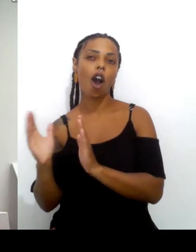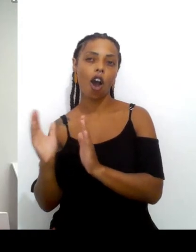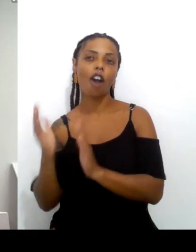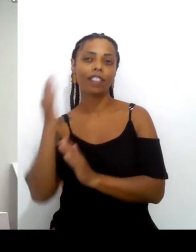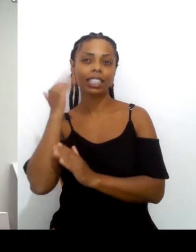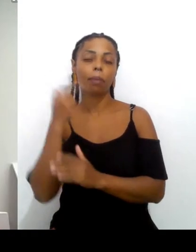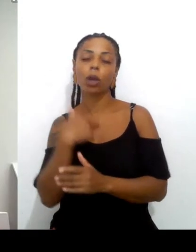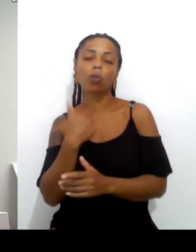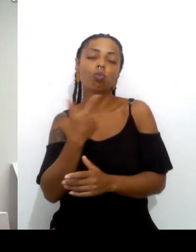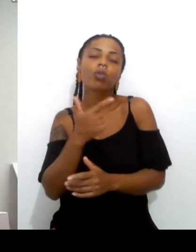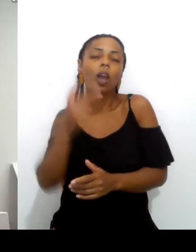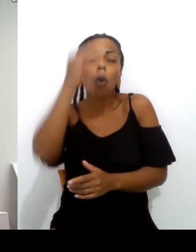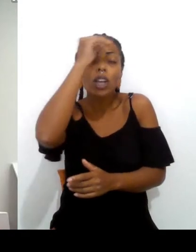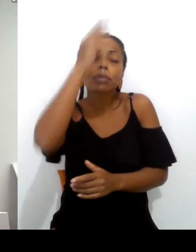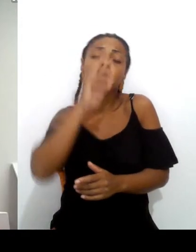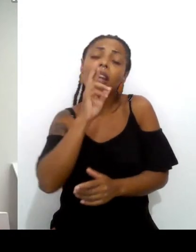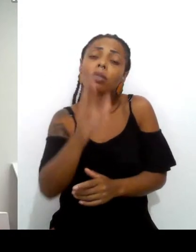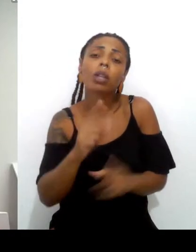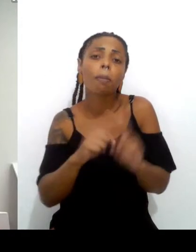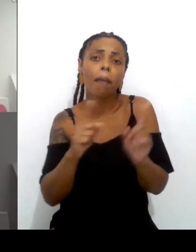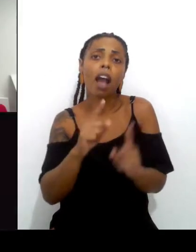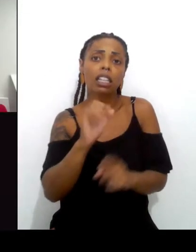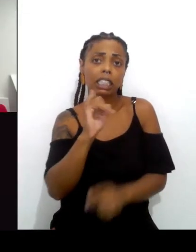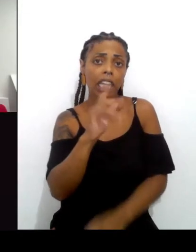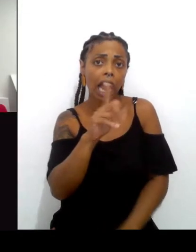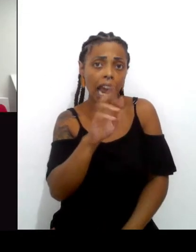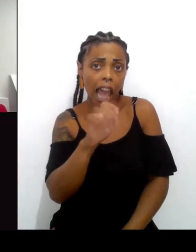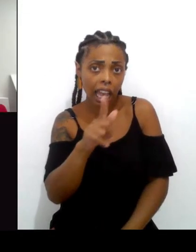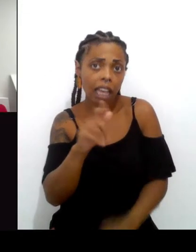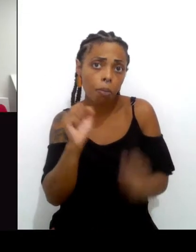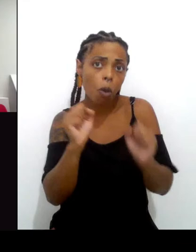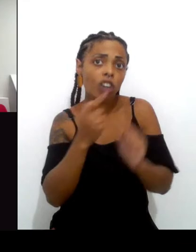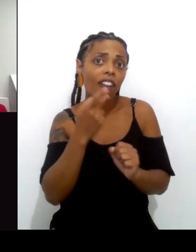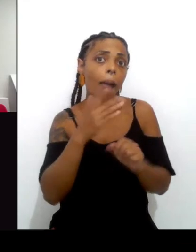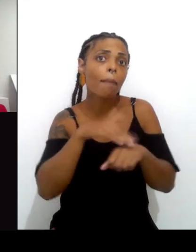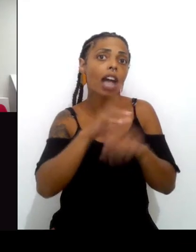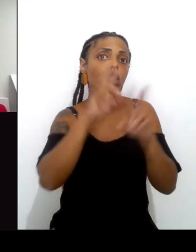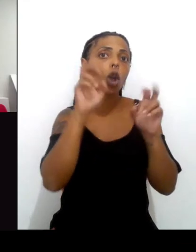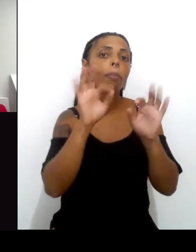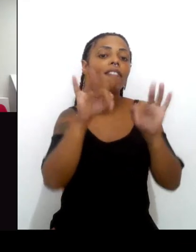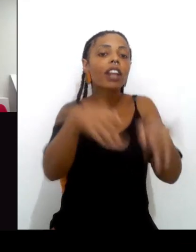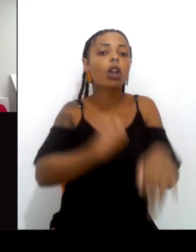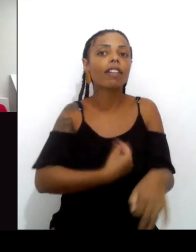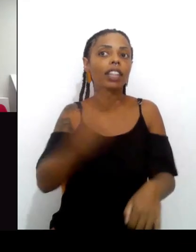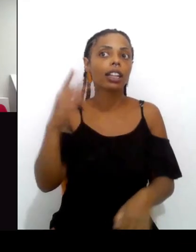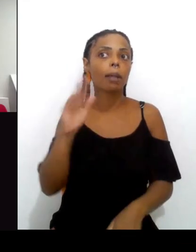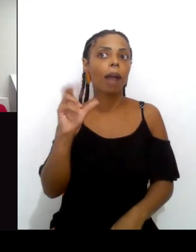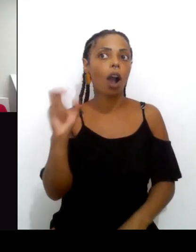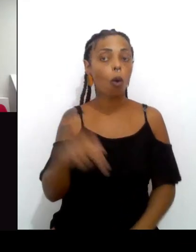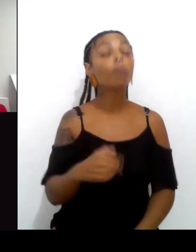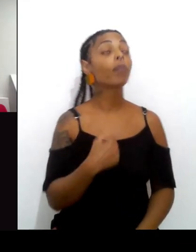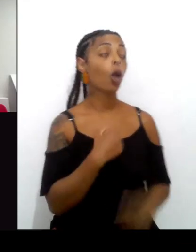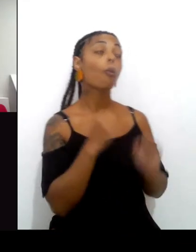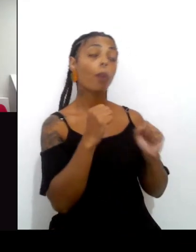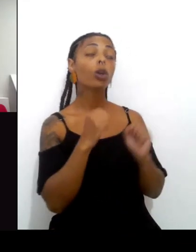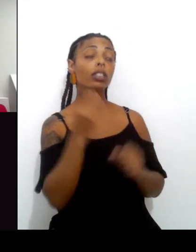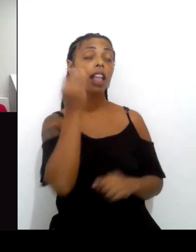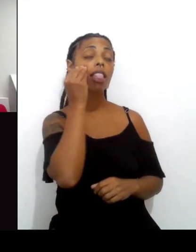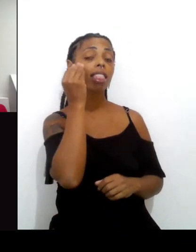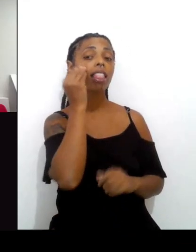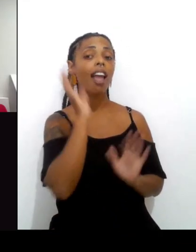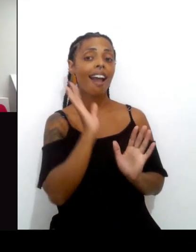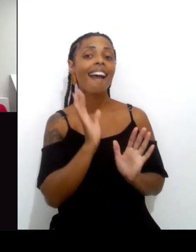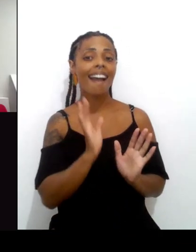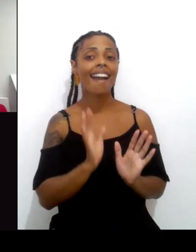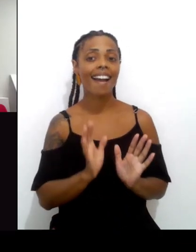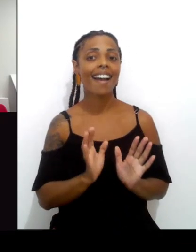acho que o Greg poderia falar um pouco mais sobre esse final de vida do bacon eu posso tentar o que eu diria aqui para